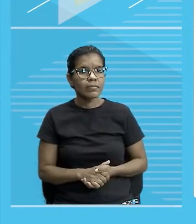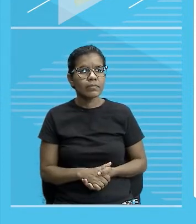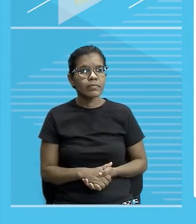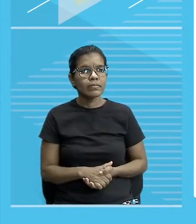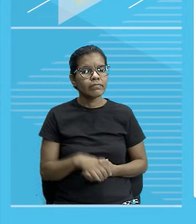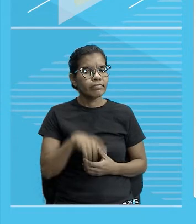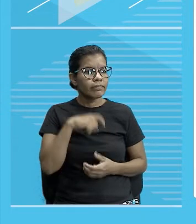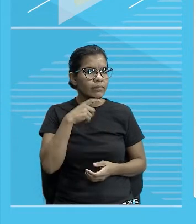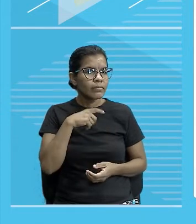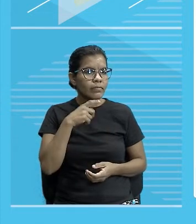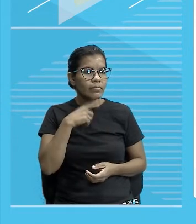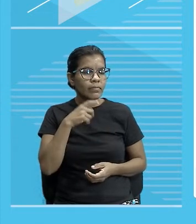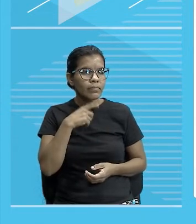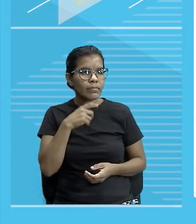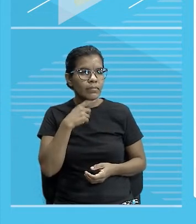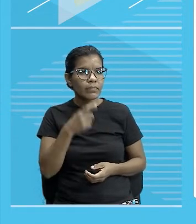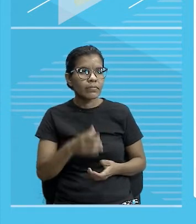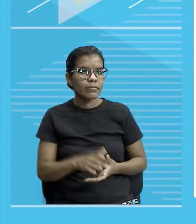dúvidas